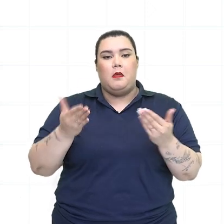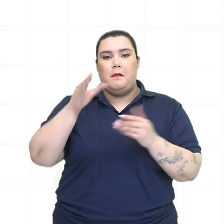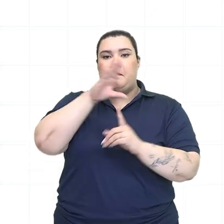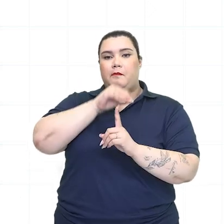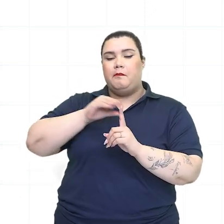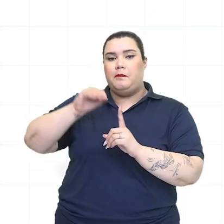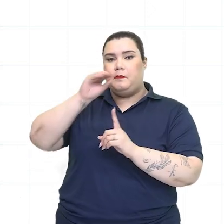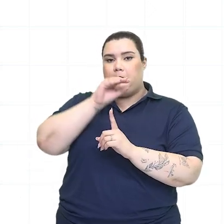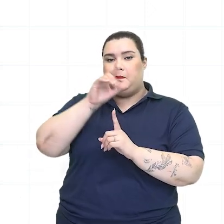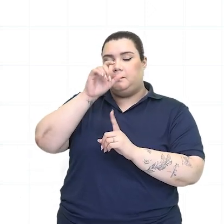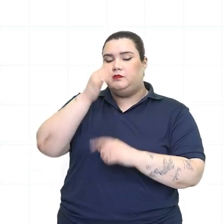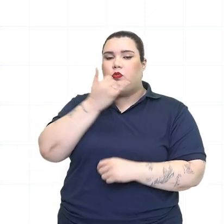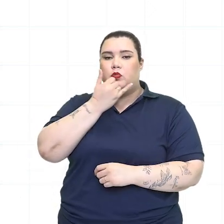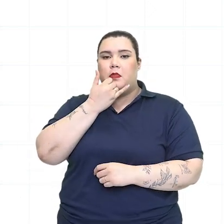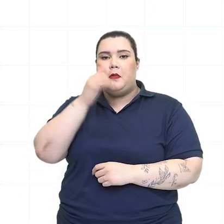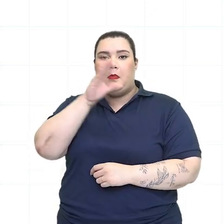personagens.